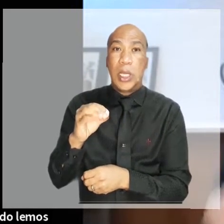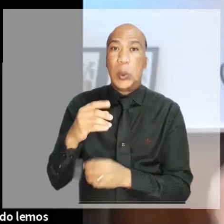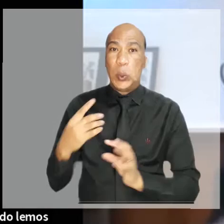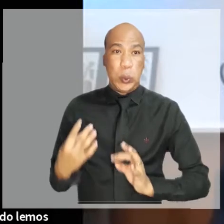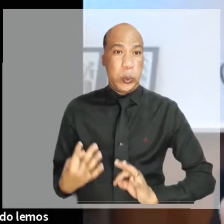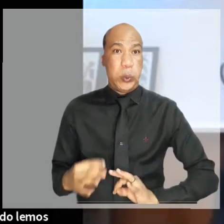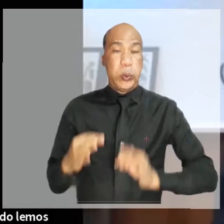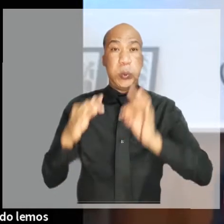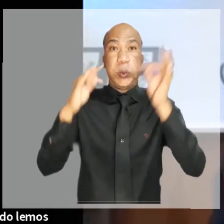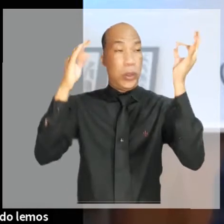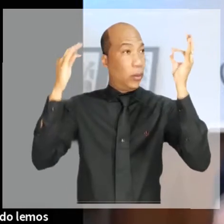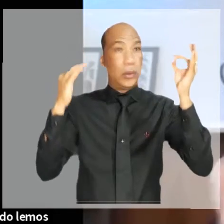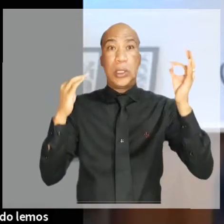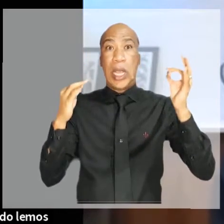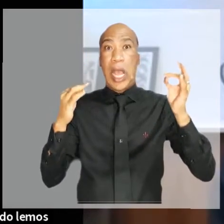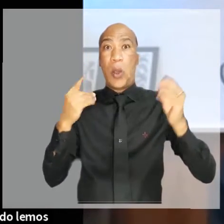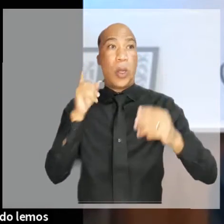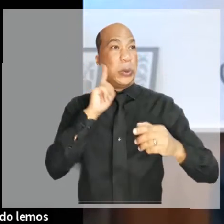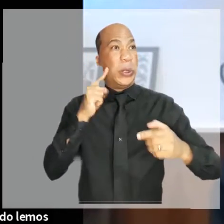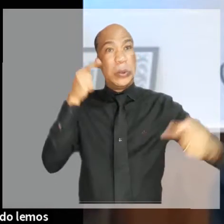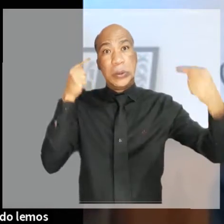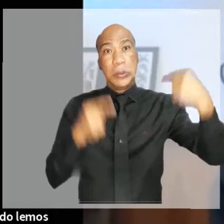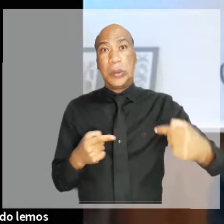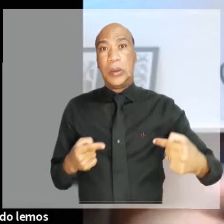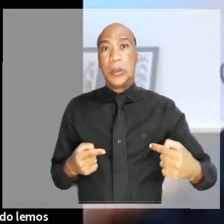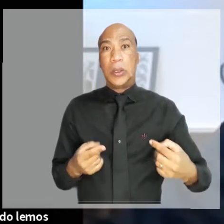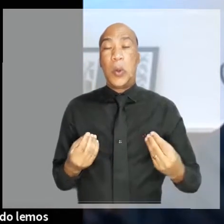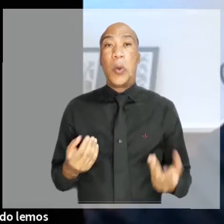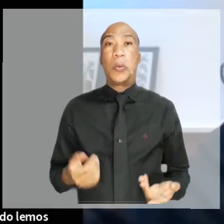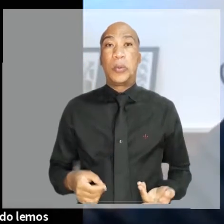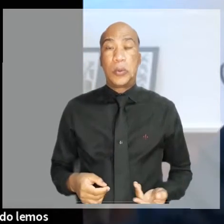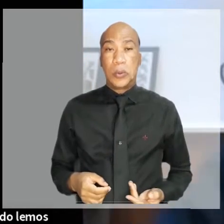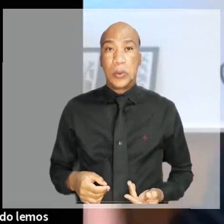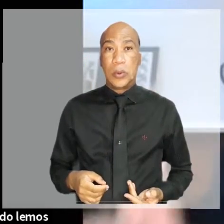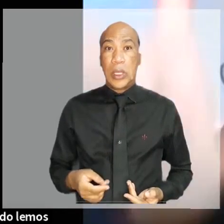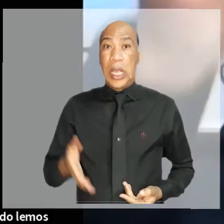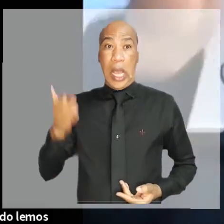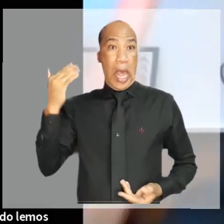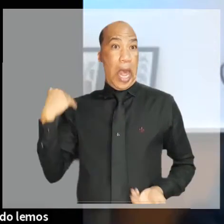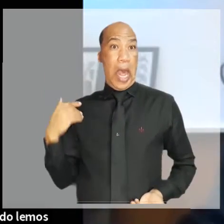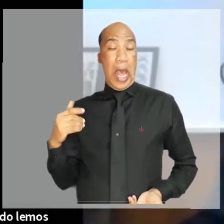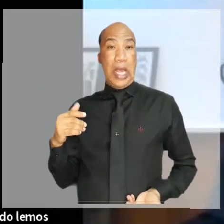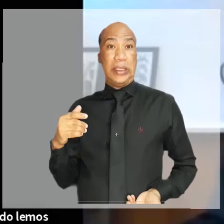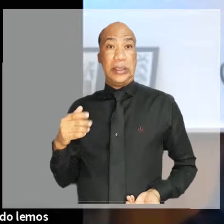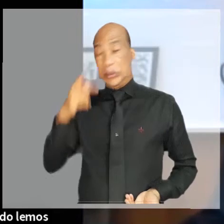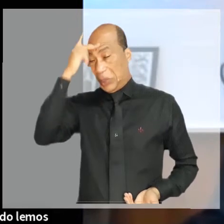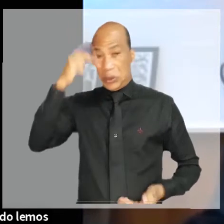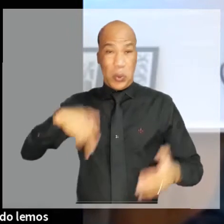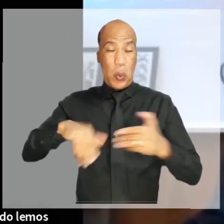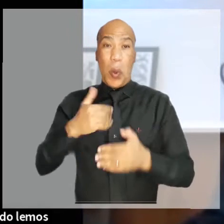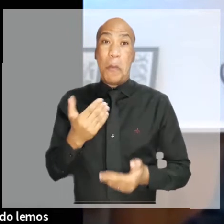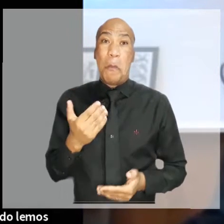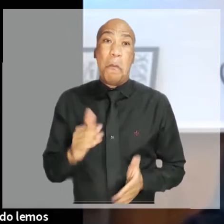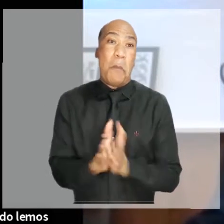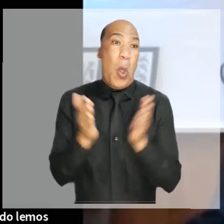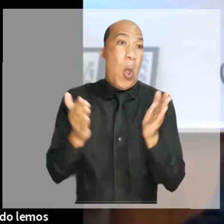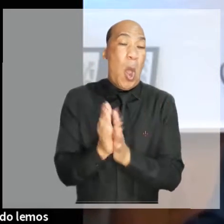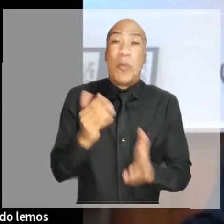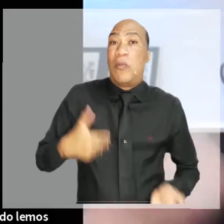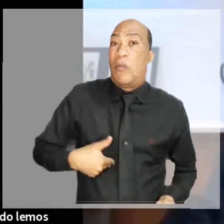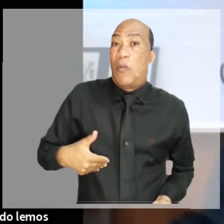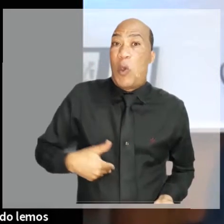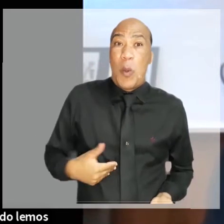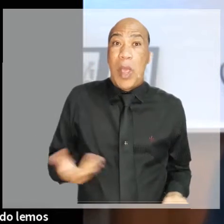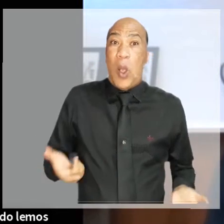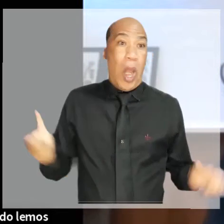literalmente, 850 milhões de pessoas da pobreza, né? É a maior emergência de uma população